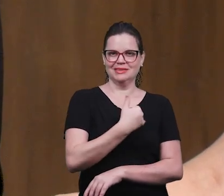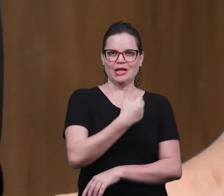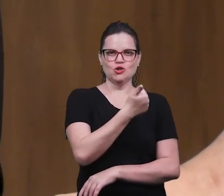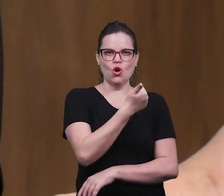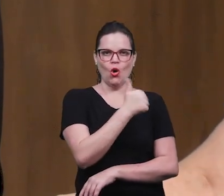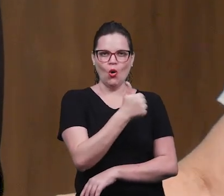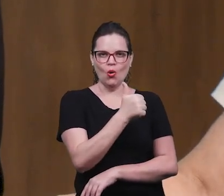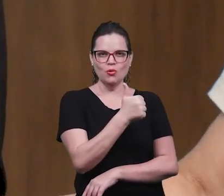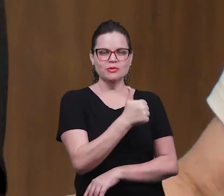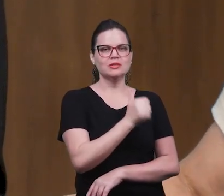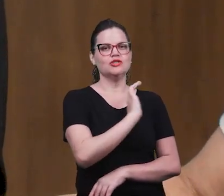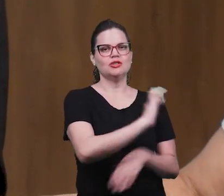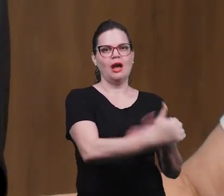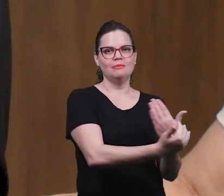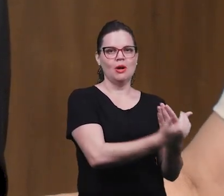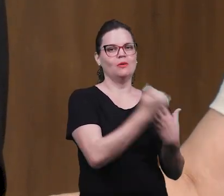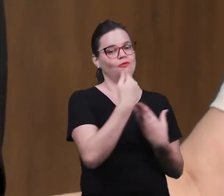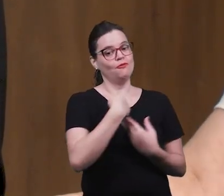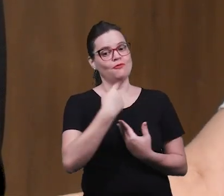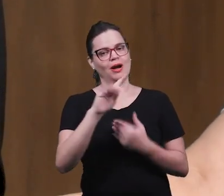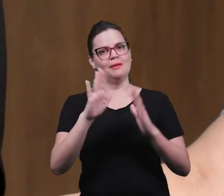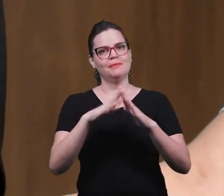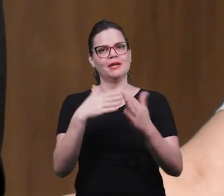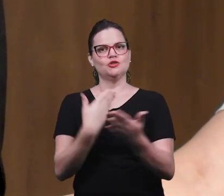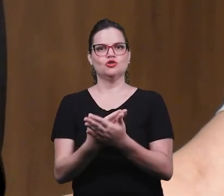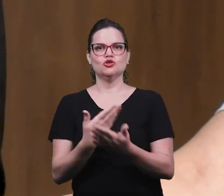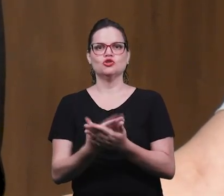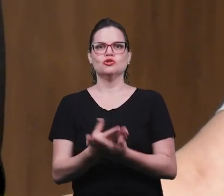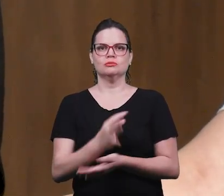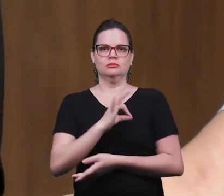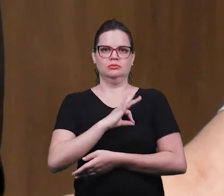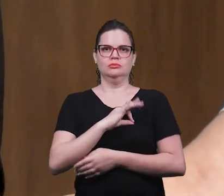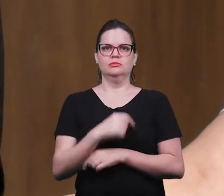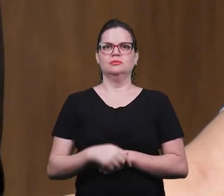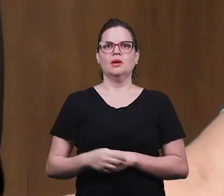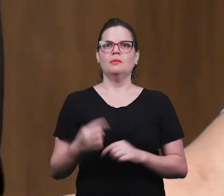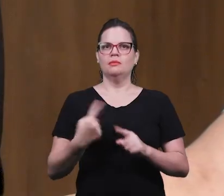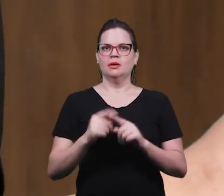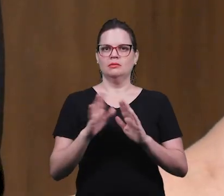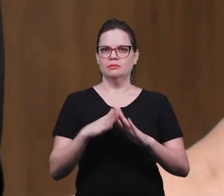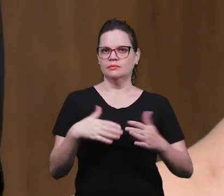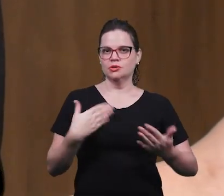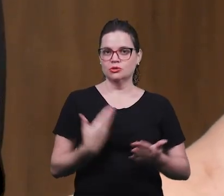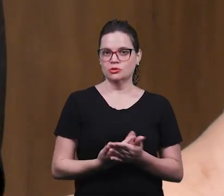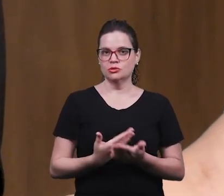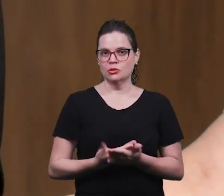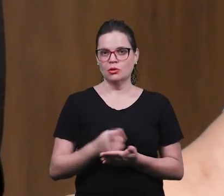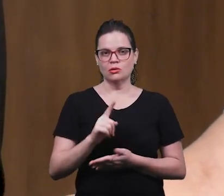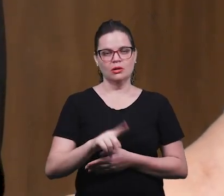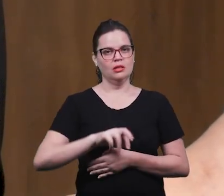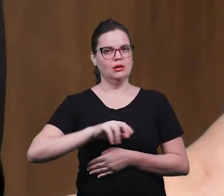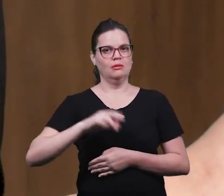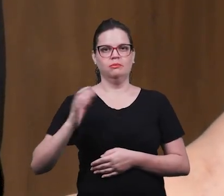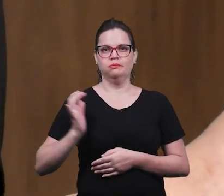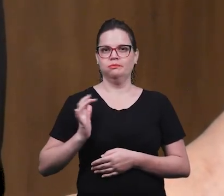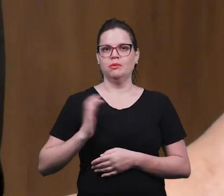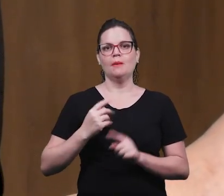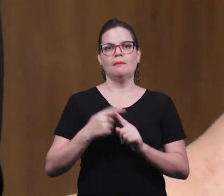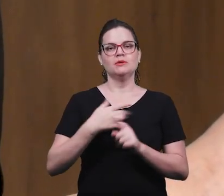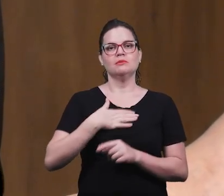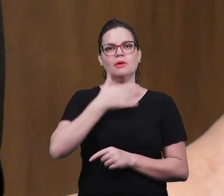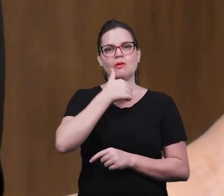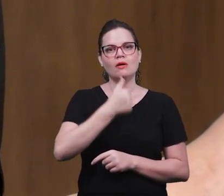essa colégio militar. Era um colégio, assim, não era de uma família de posses, né? Meu avô tinha